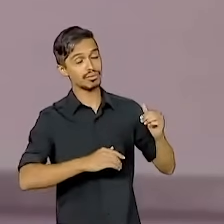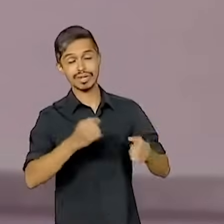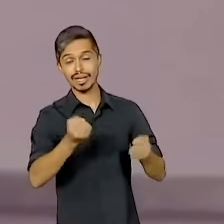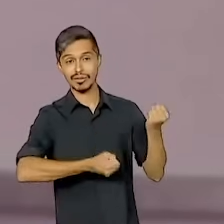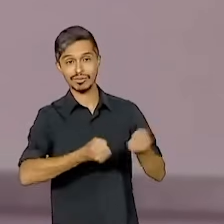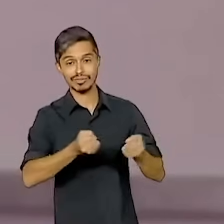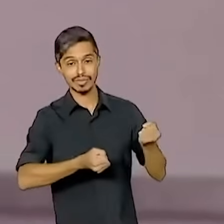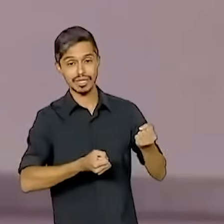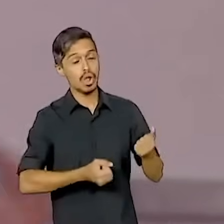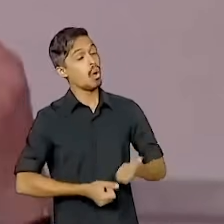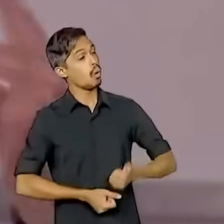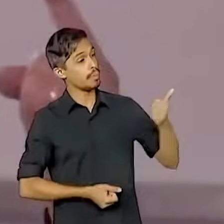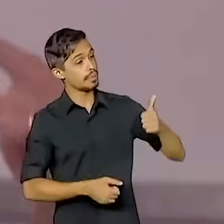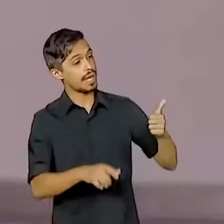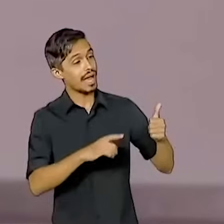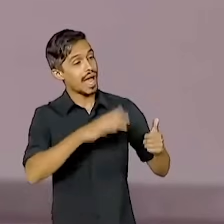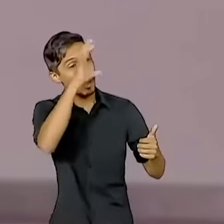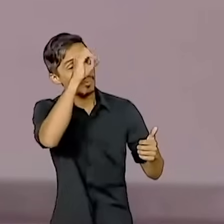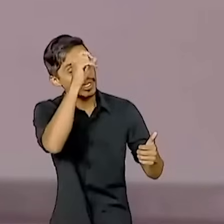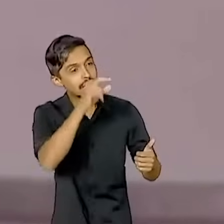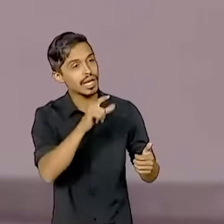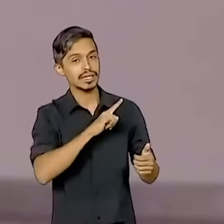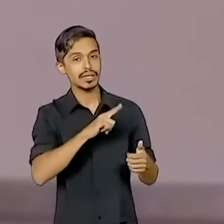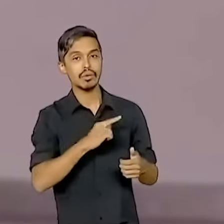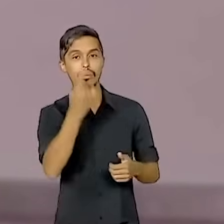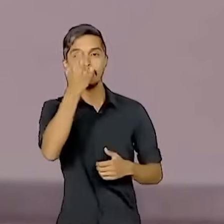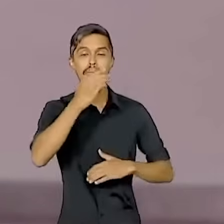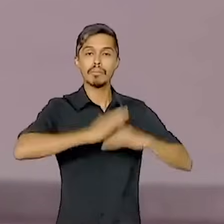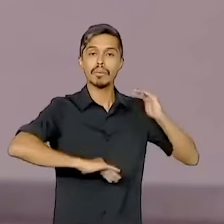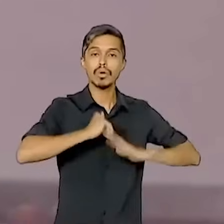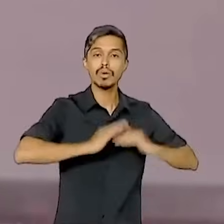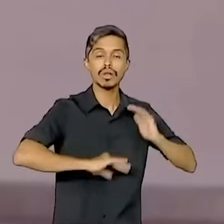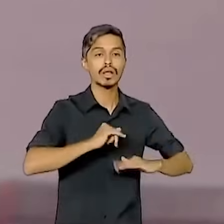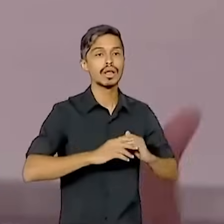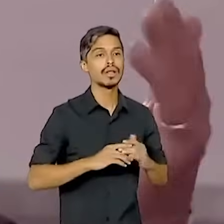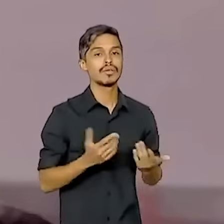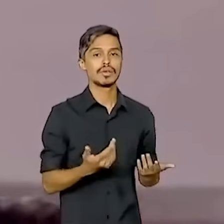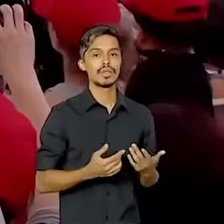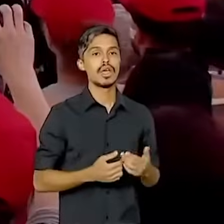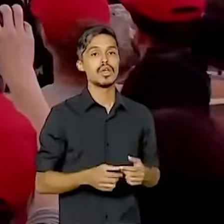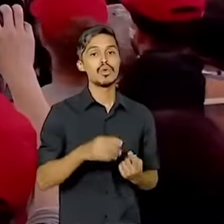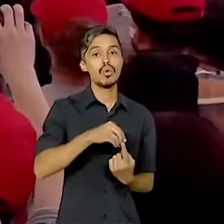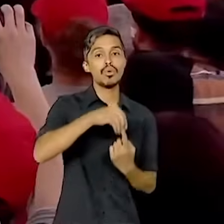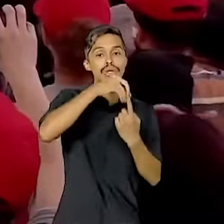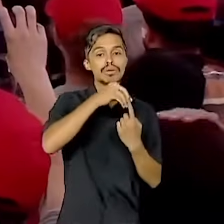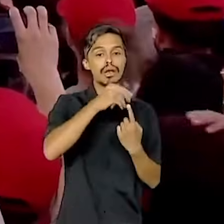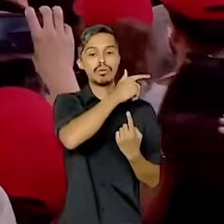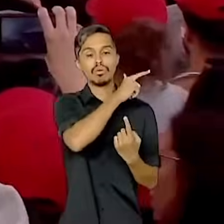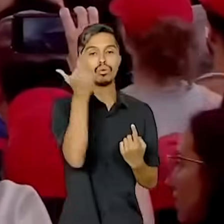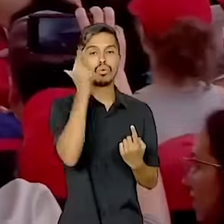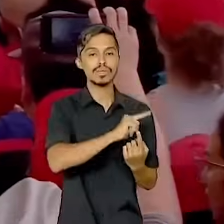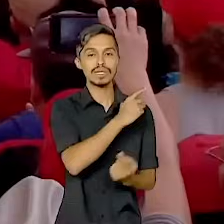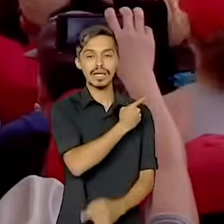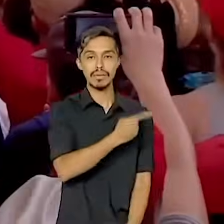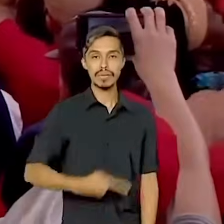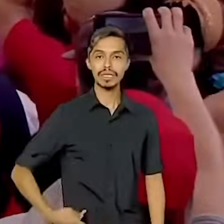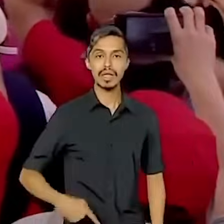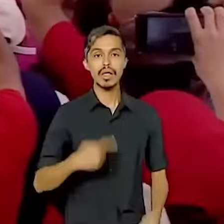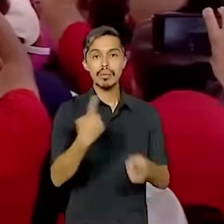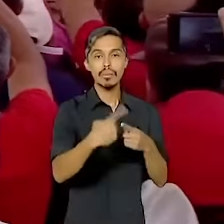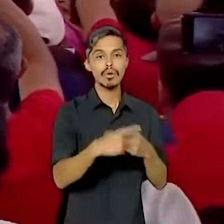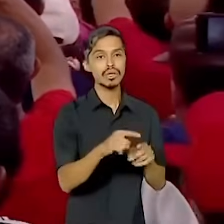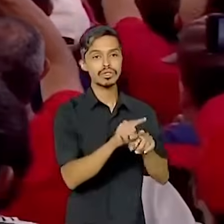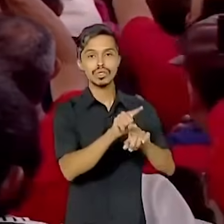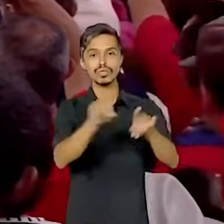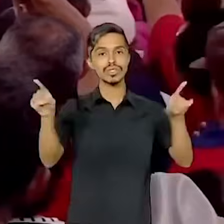carro, o primeiro a aprender uma profissão e o único a chegar a presidente da República do Brasil por conta